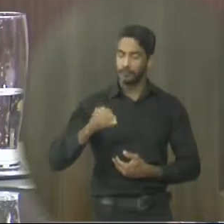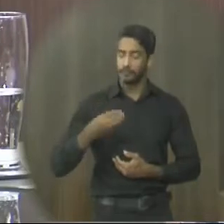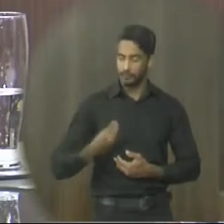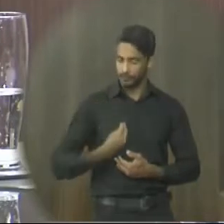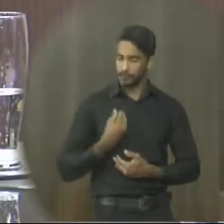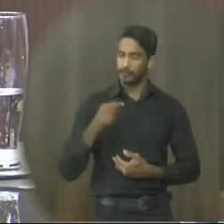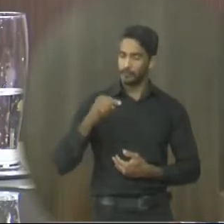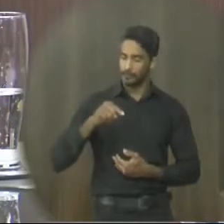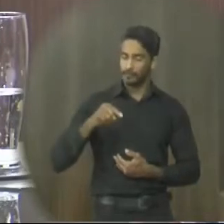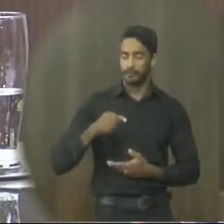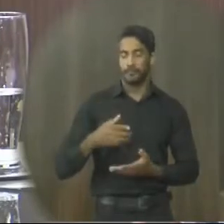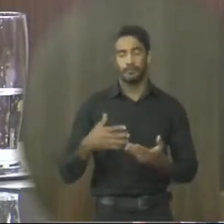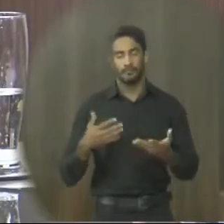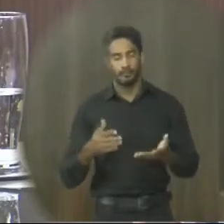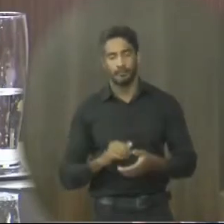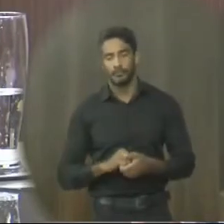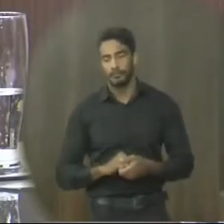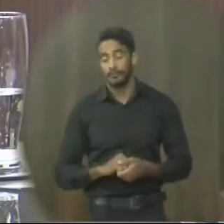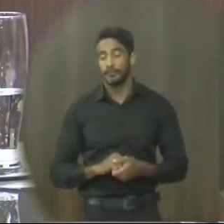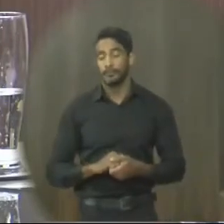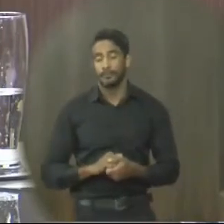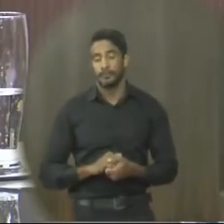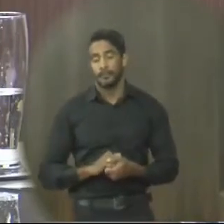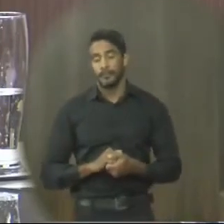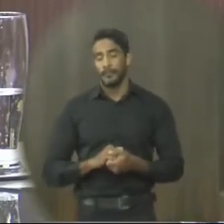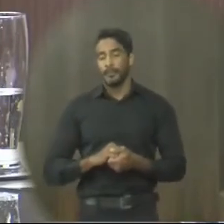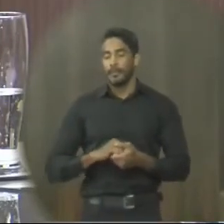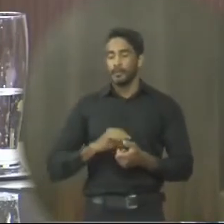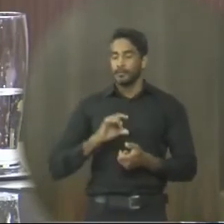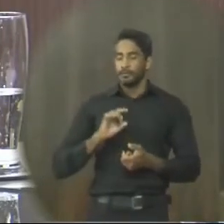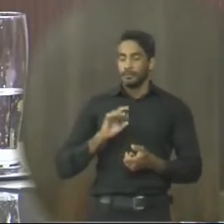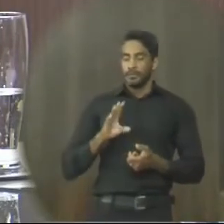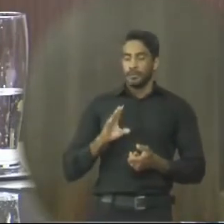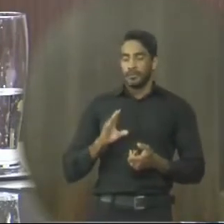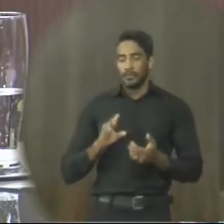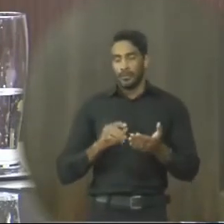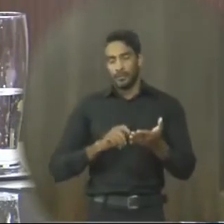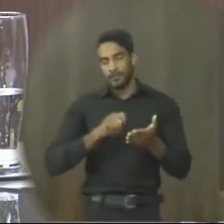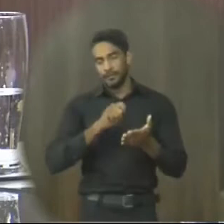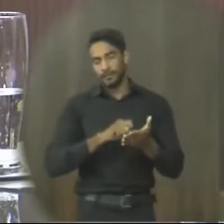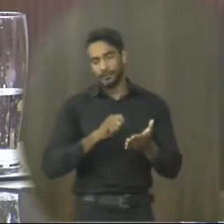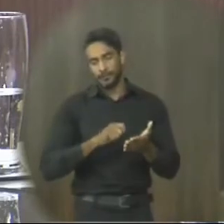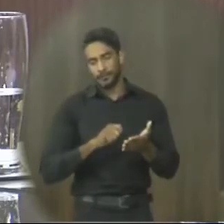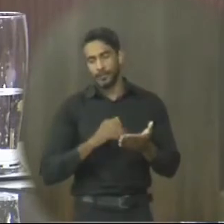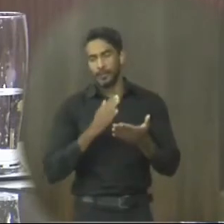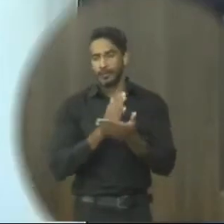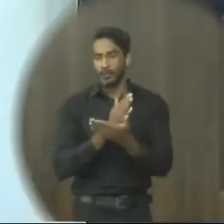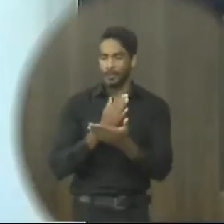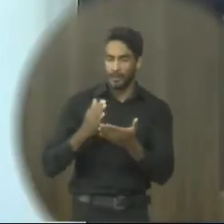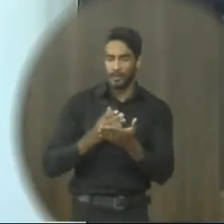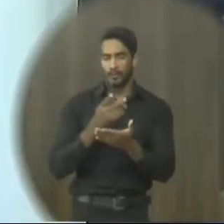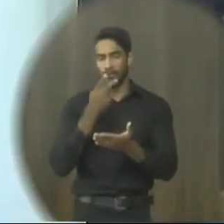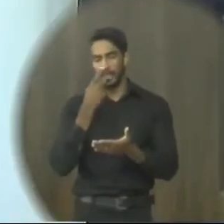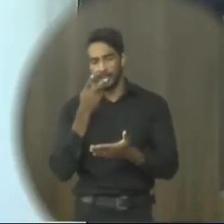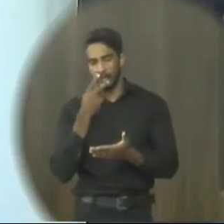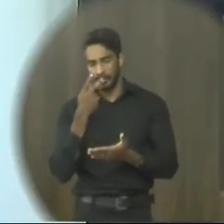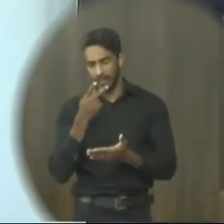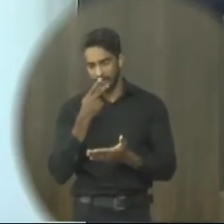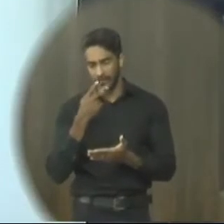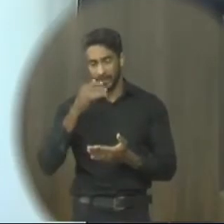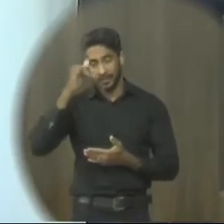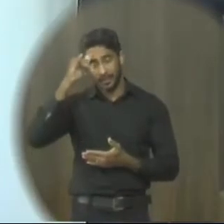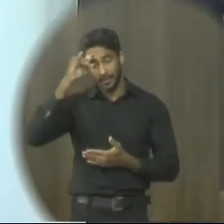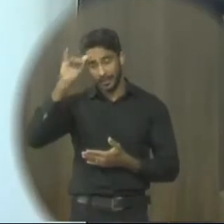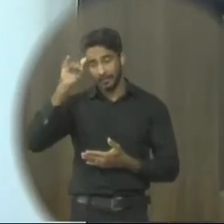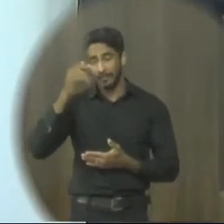também. Ailson, são várias colocações, eu atuo em algumas das minhas falas, eu evito muito